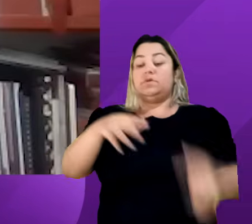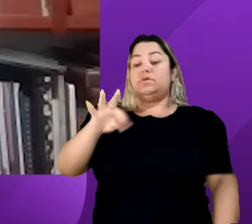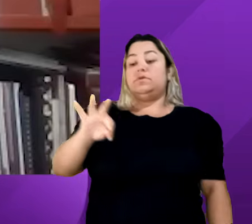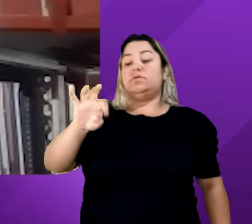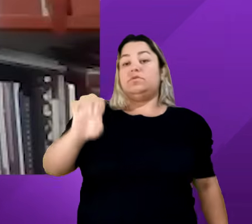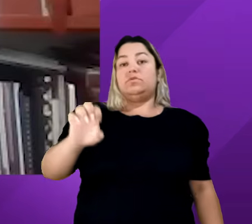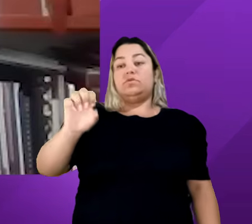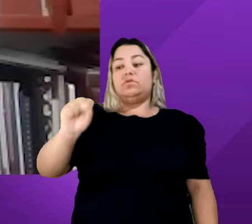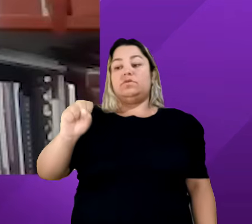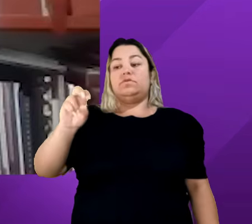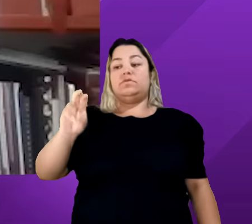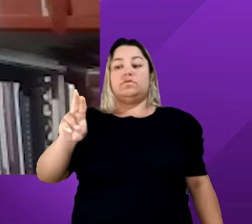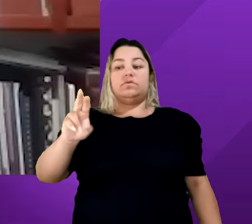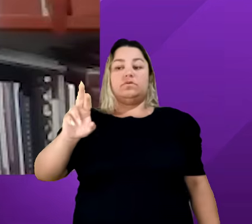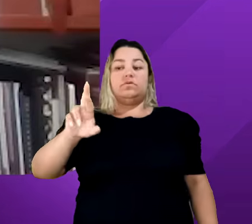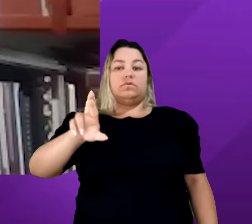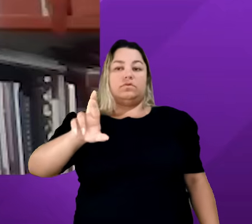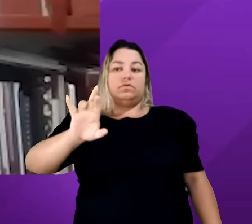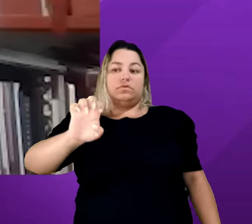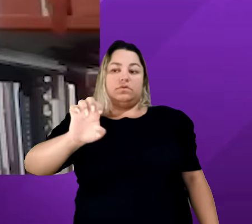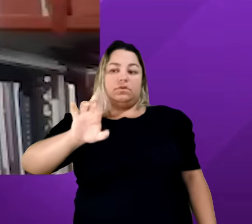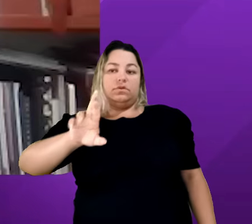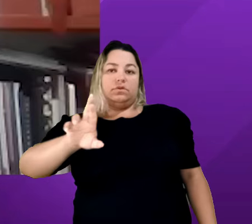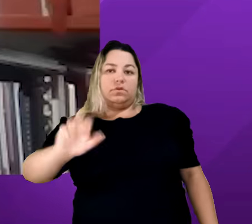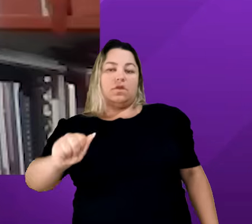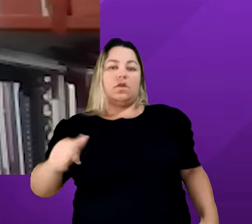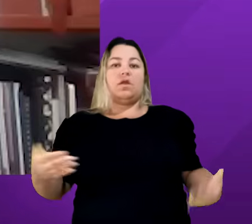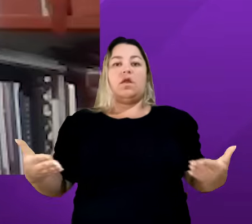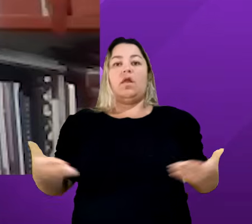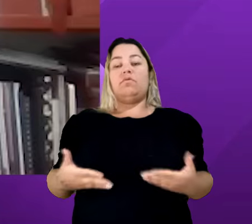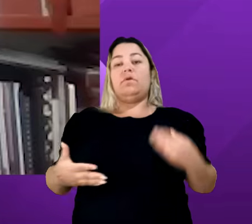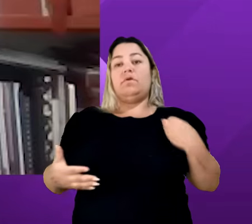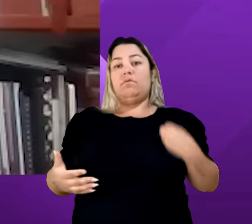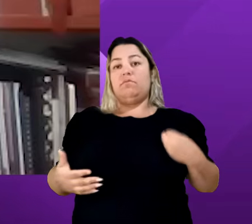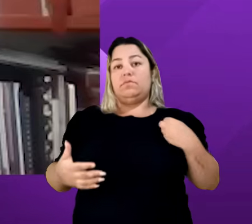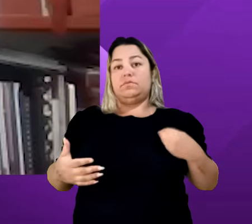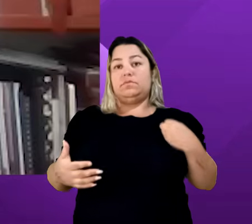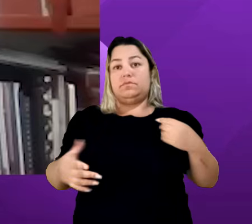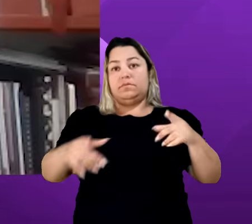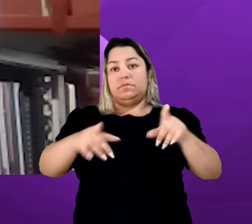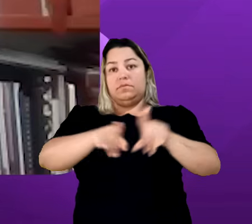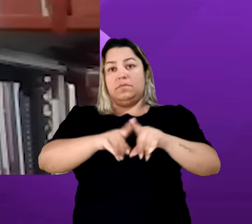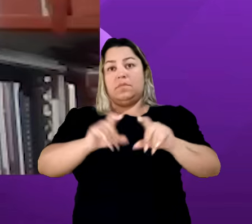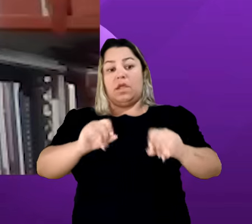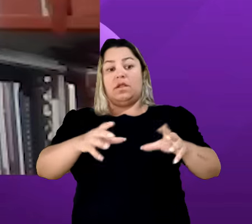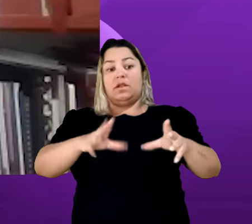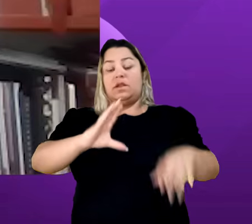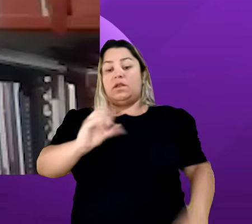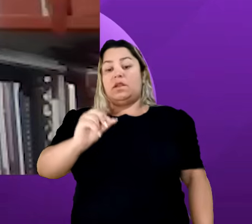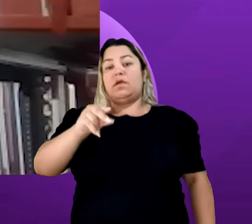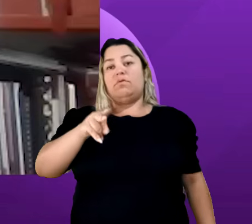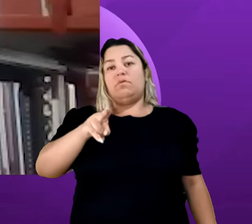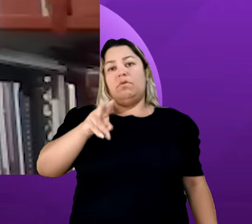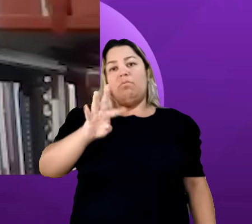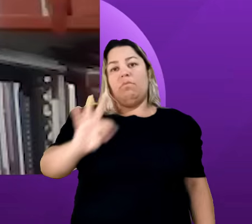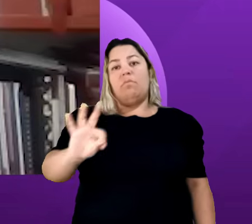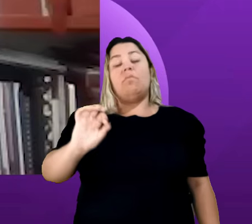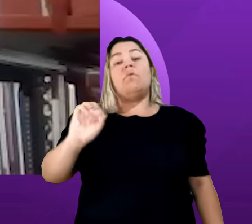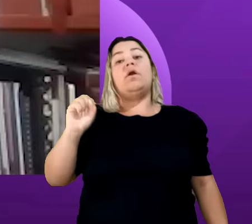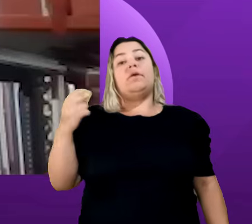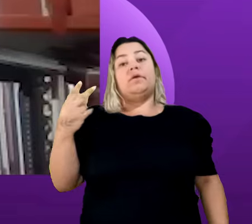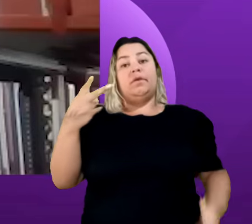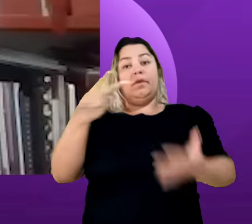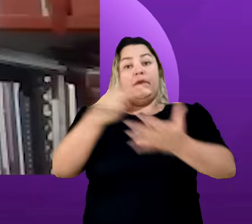presidenta. E atualmente eu estou na Executiva Nacional da CUT. Ou seja, vocês